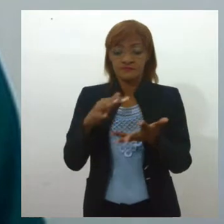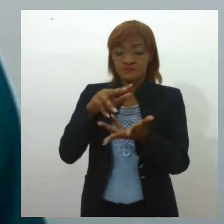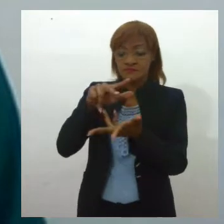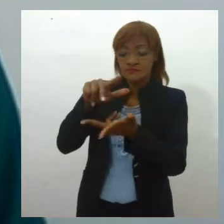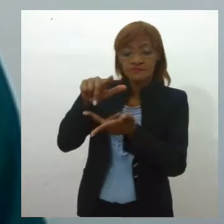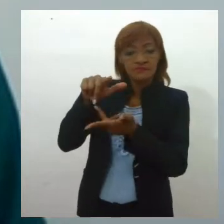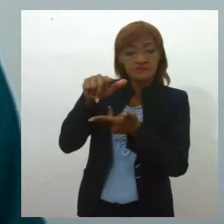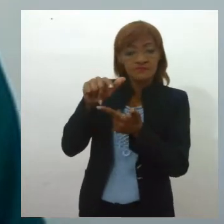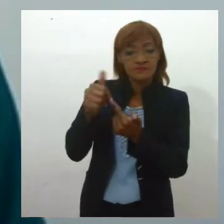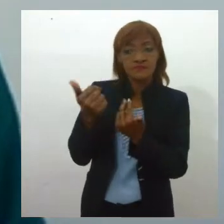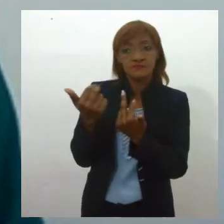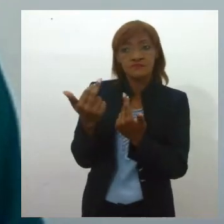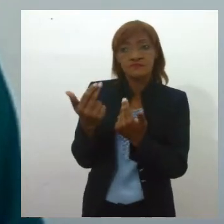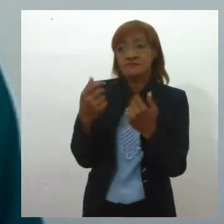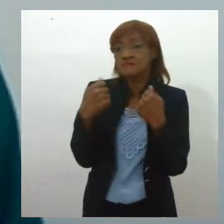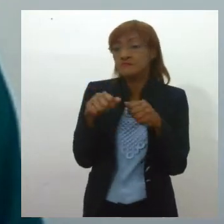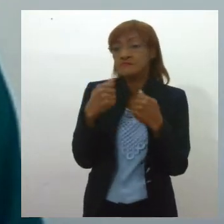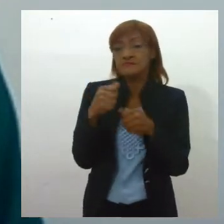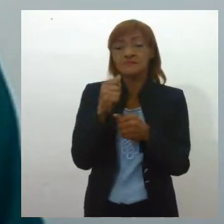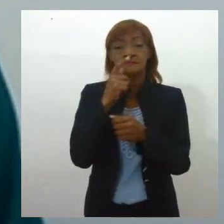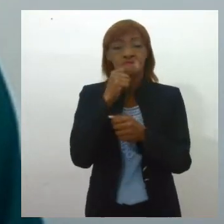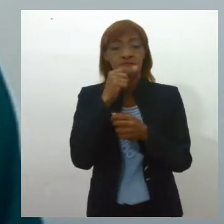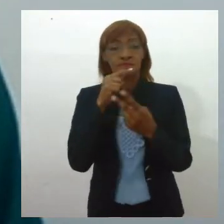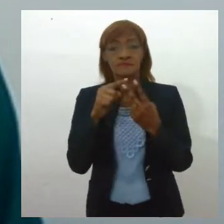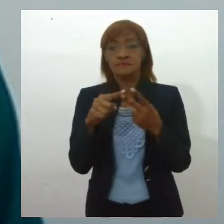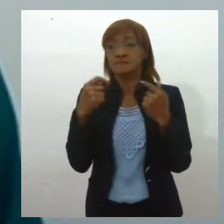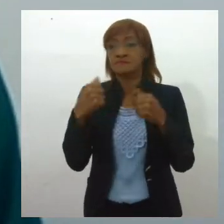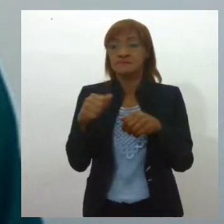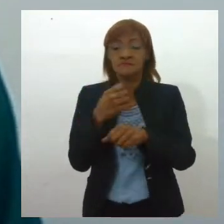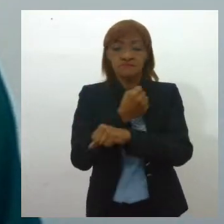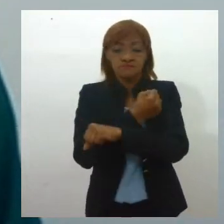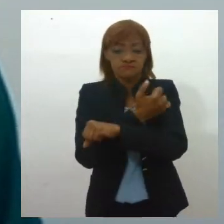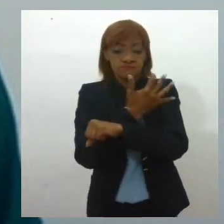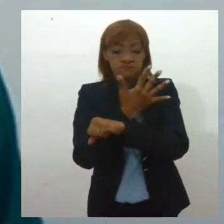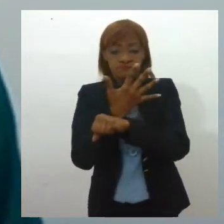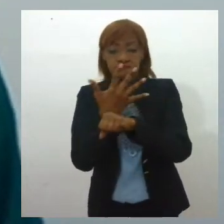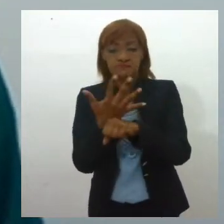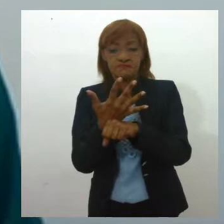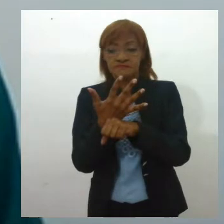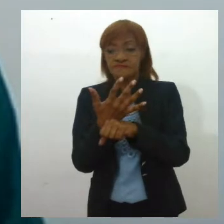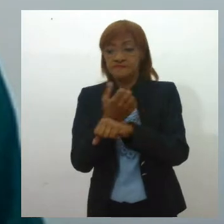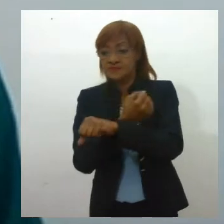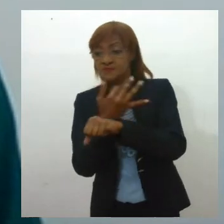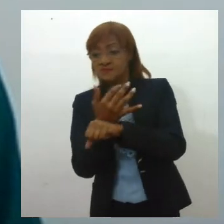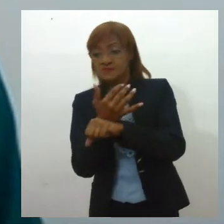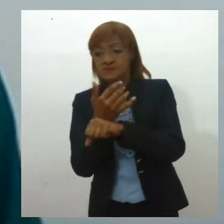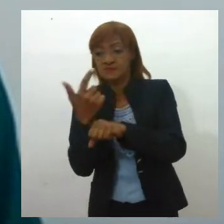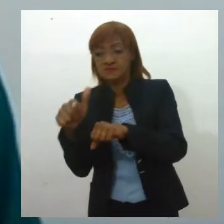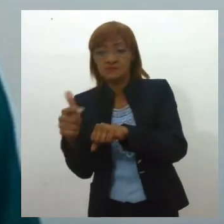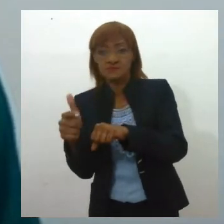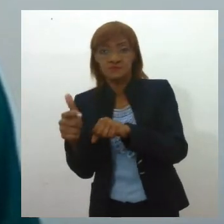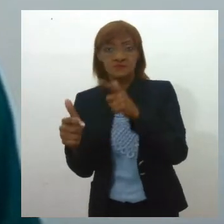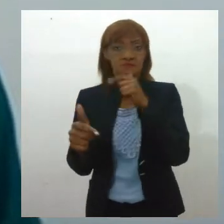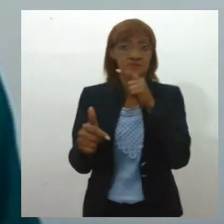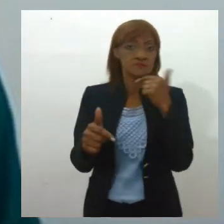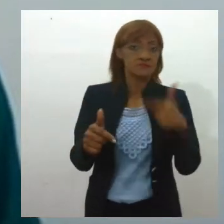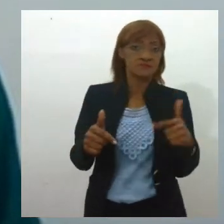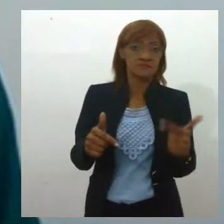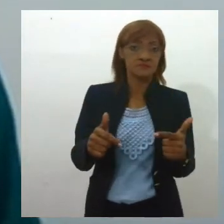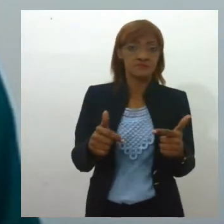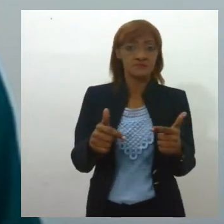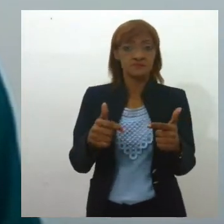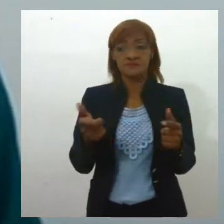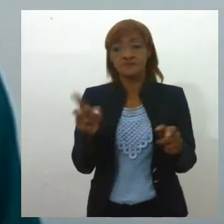precisamos da água, precisamos das matas. Sem água não tem mata, sem mata não temos água. É uma relação